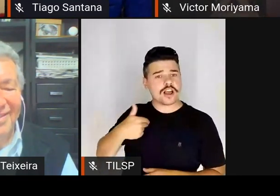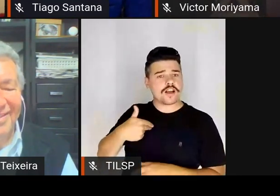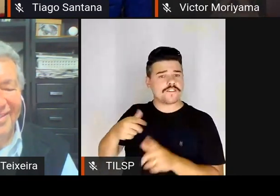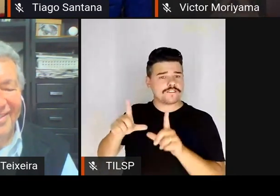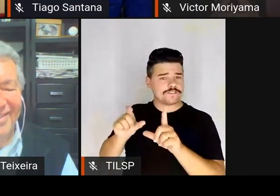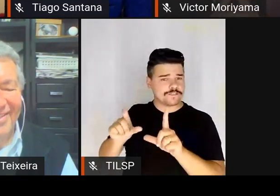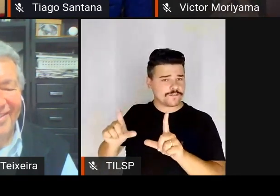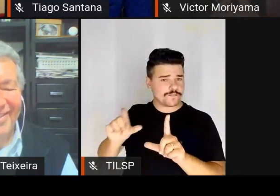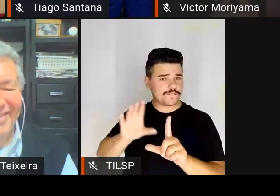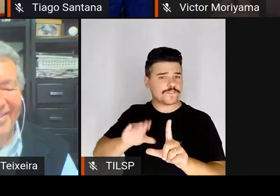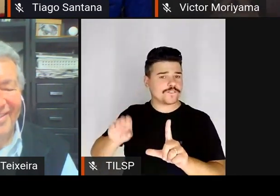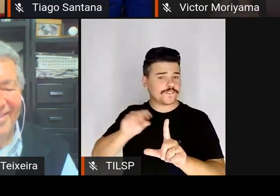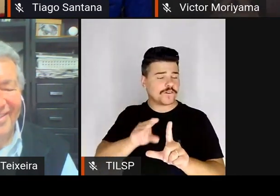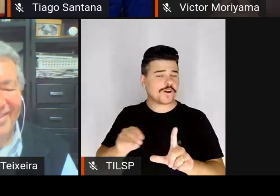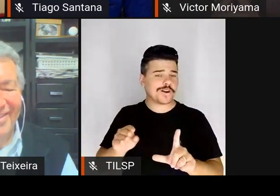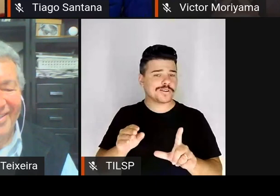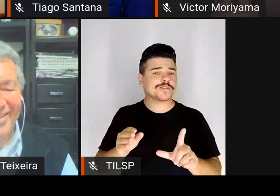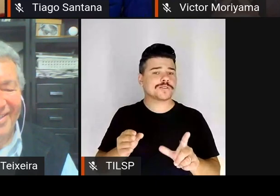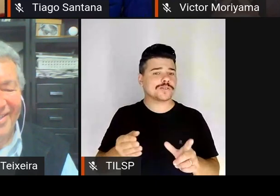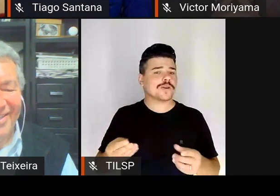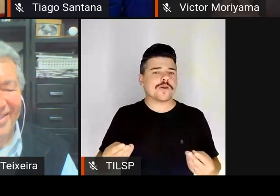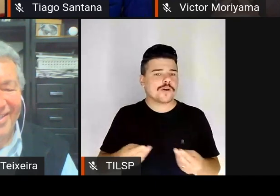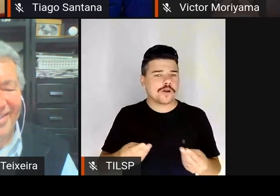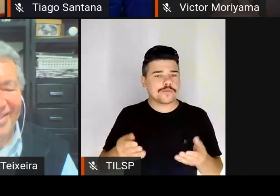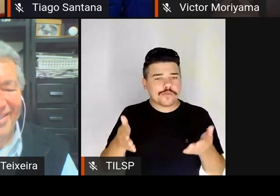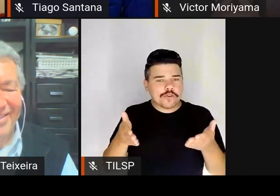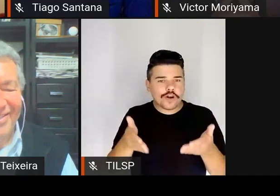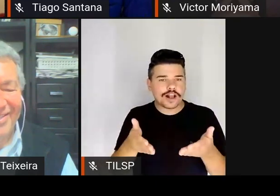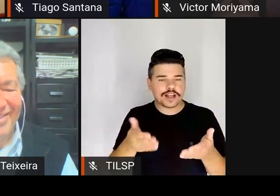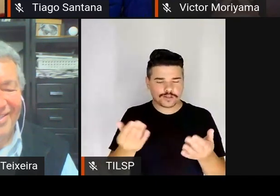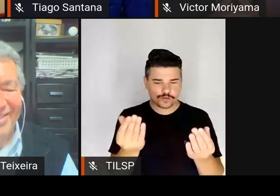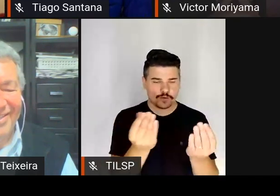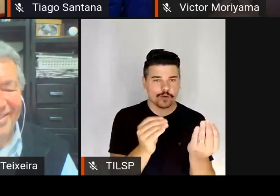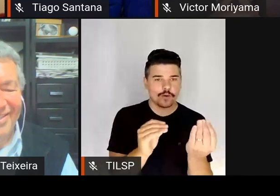e com sentido de composição